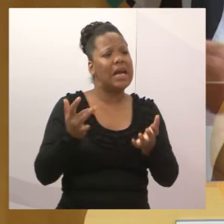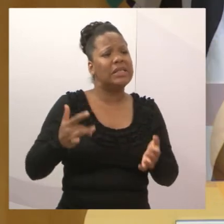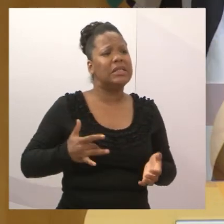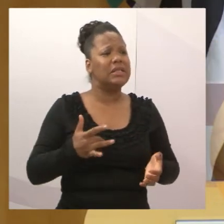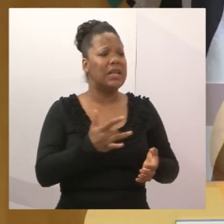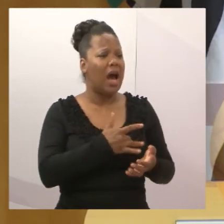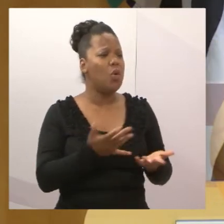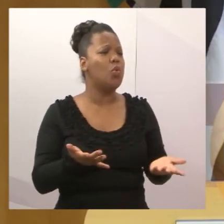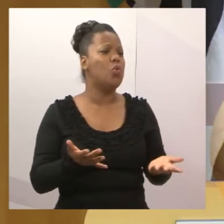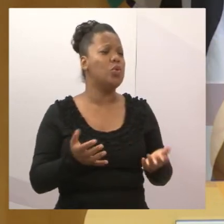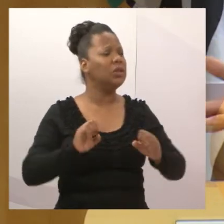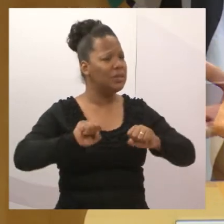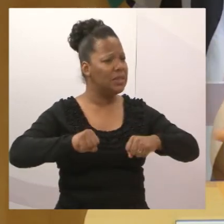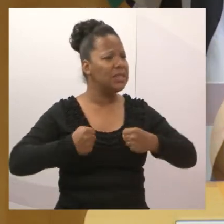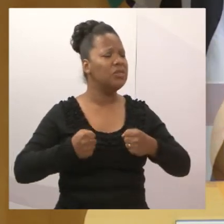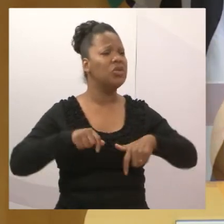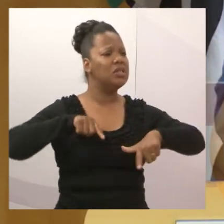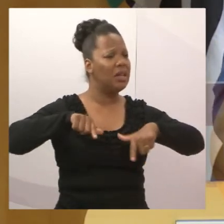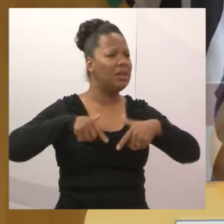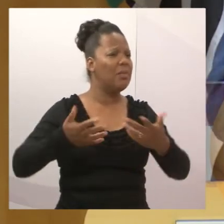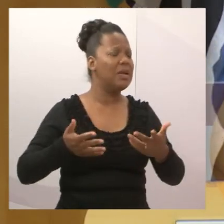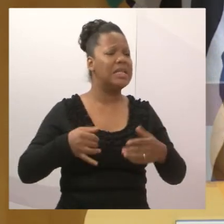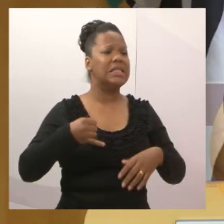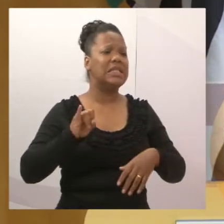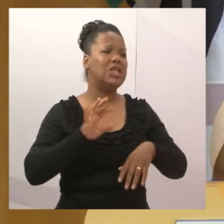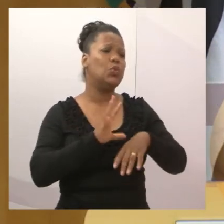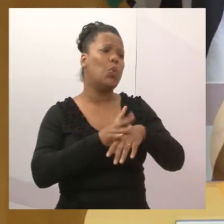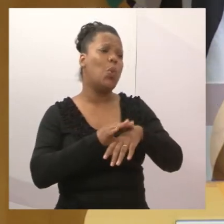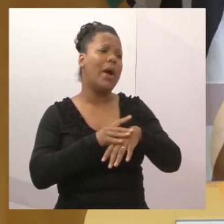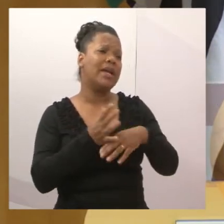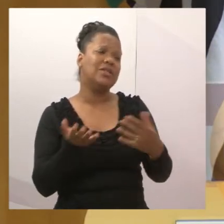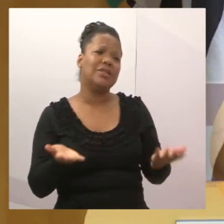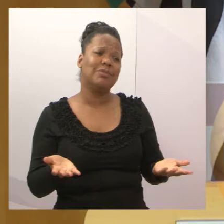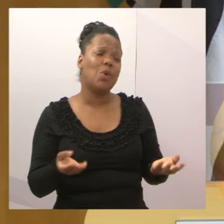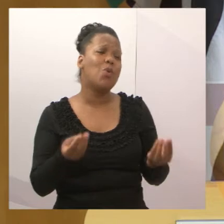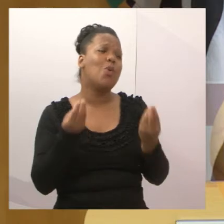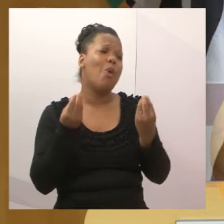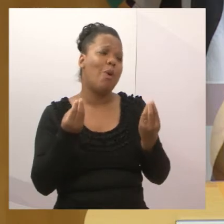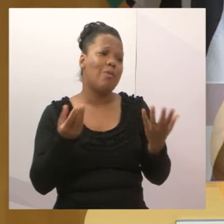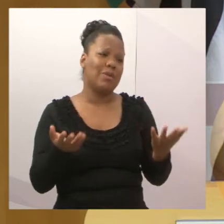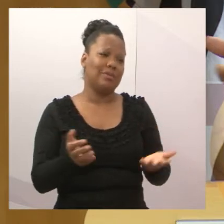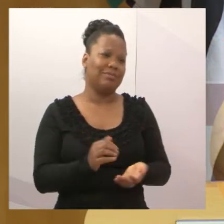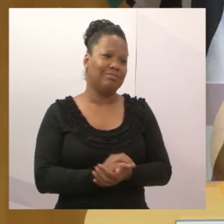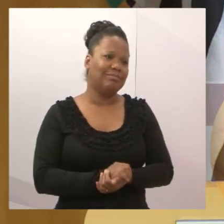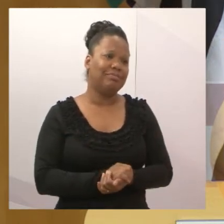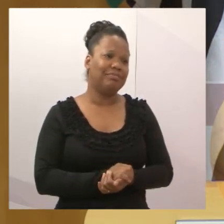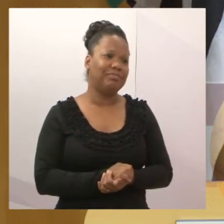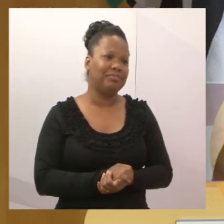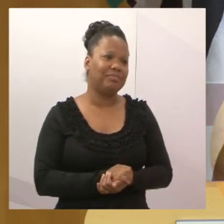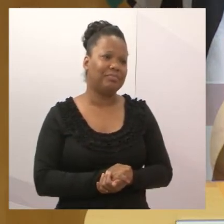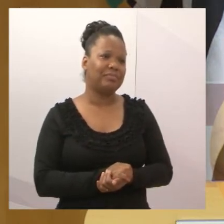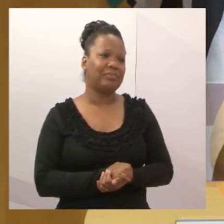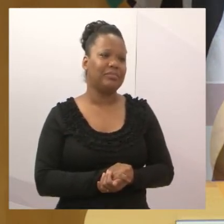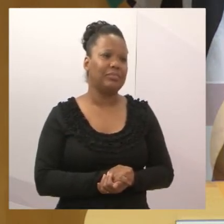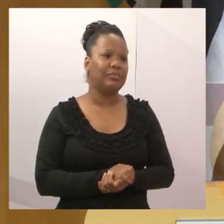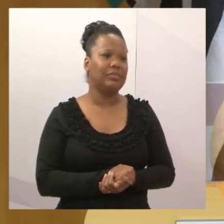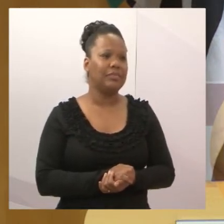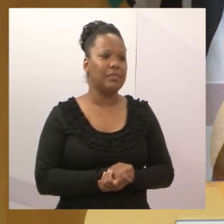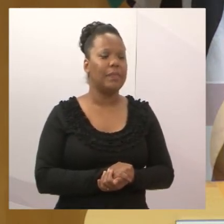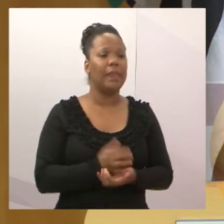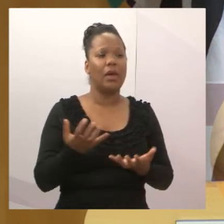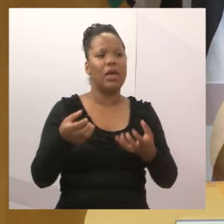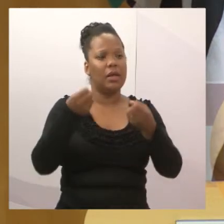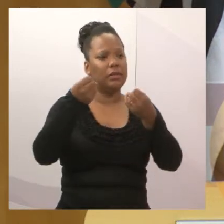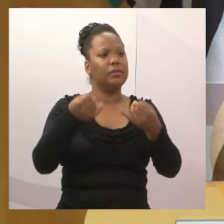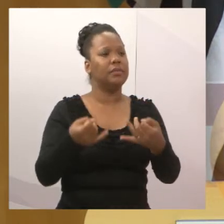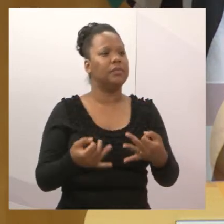saúde, a gente corre atrás. Agora, se a saúde não tiver uma saúde de qualidade, e aí eu quero aqui até me expressar